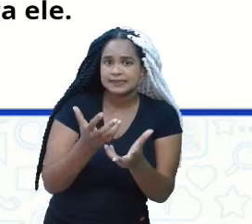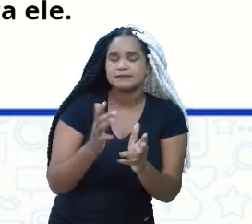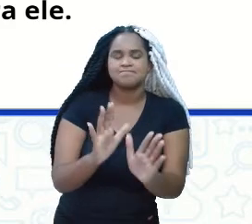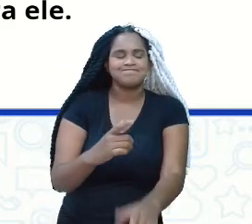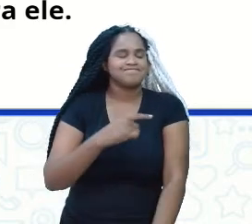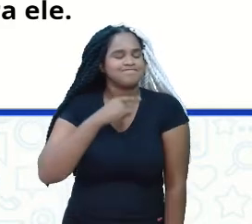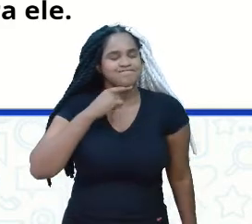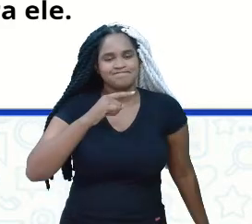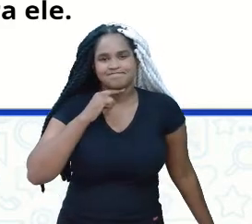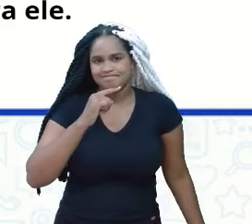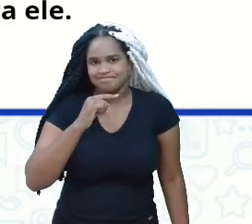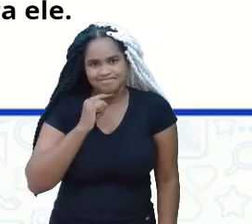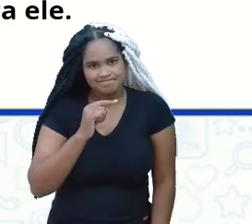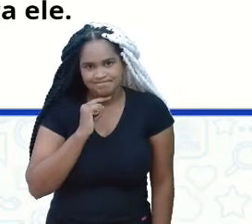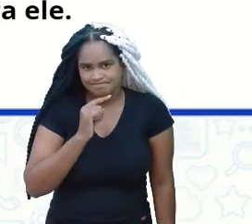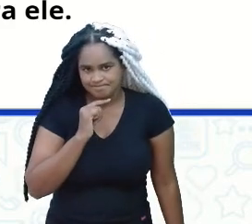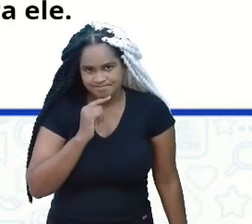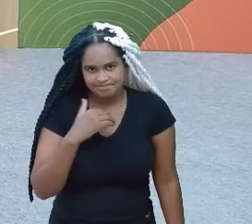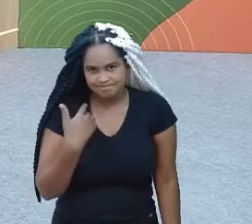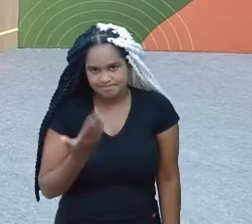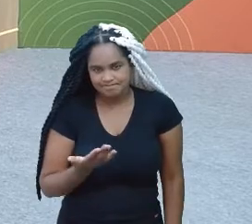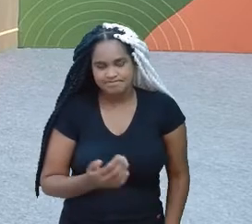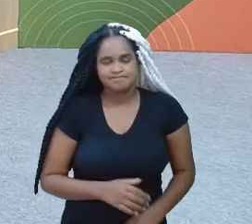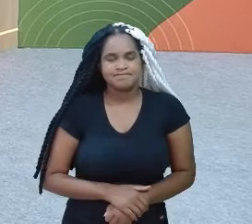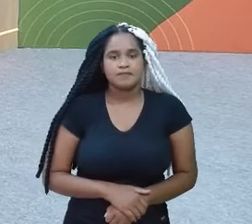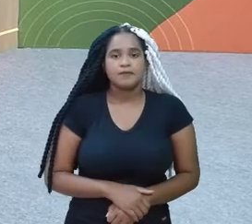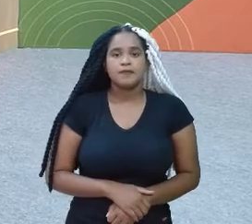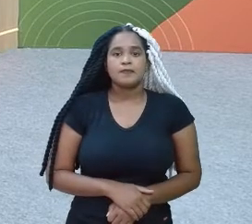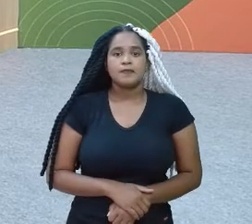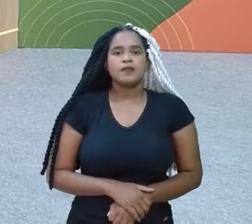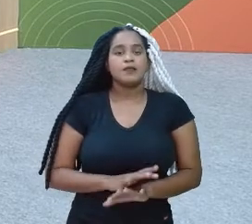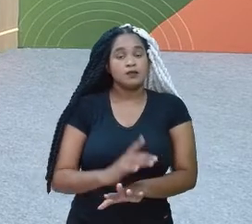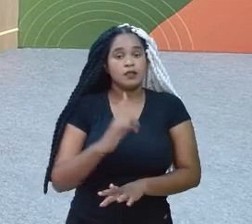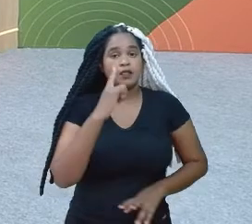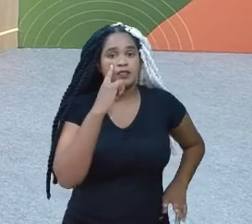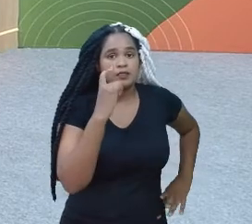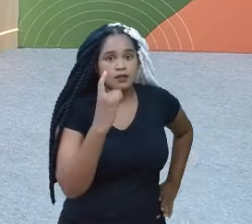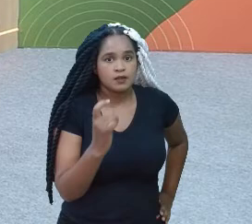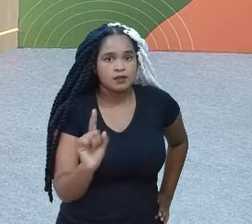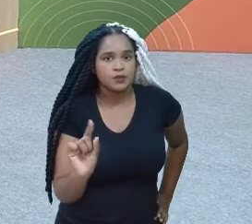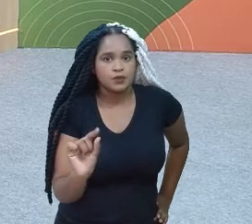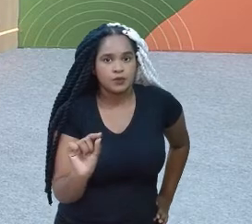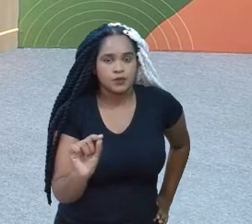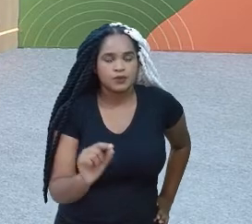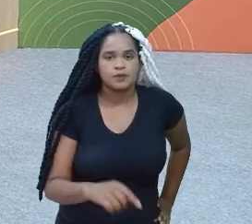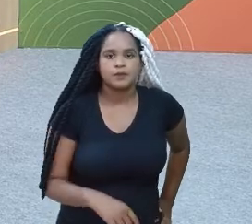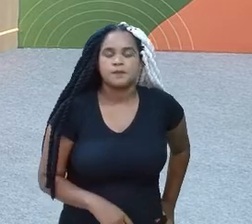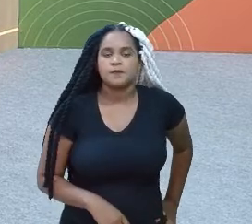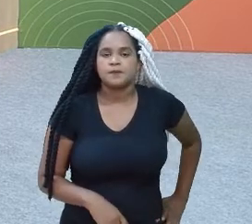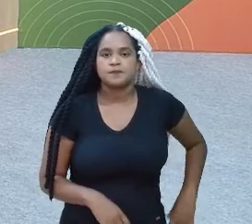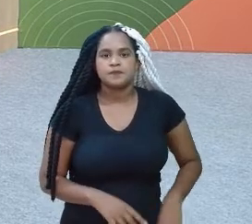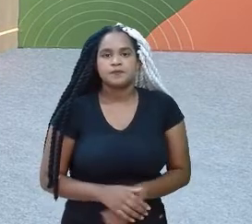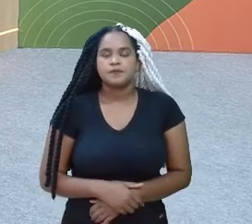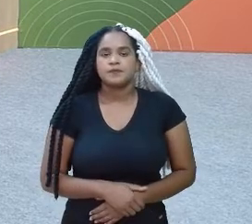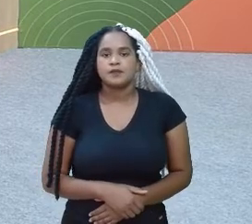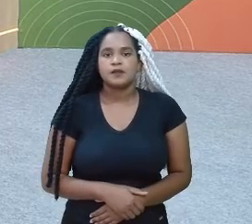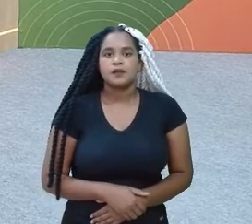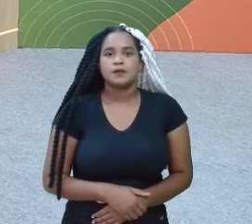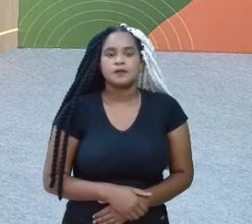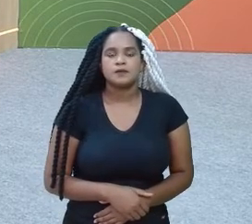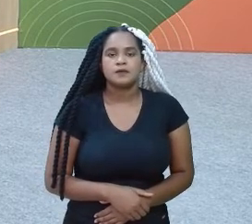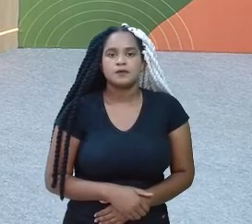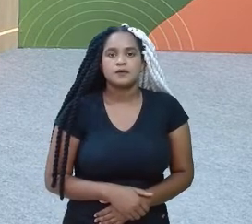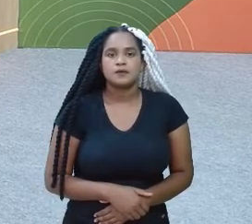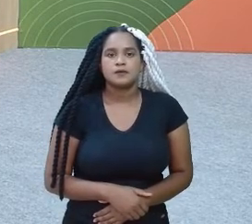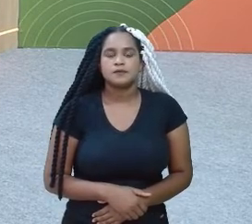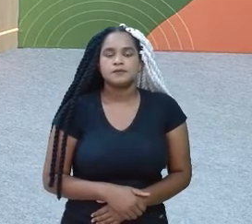não conseguia ser engraçado. E aí é interessante porque ele se afastava,